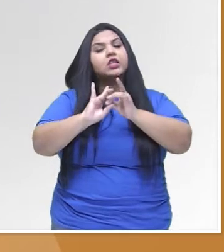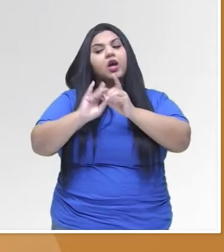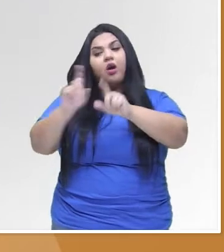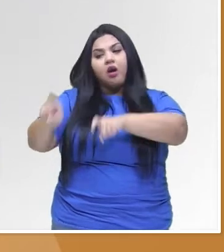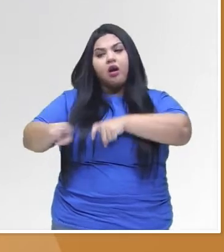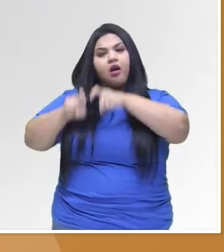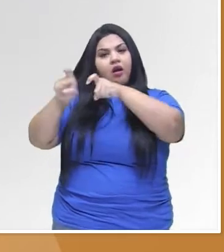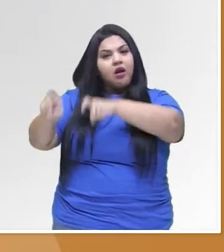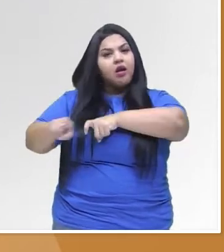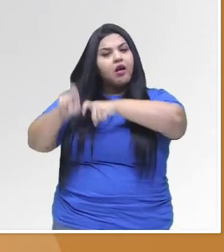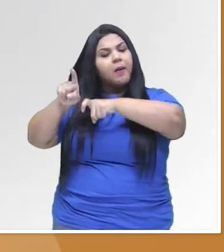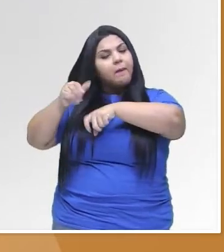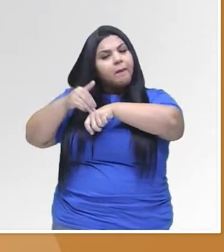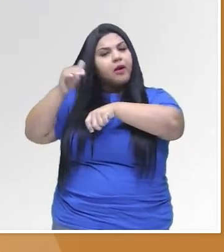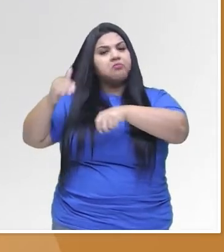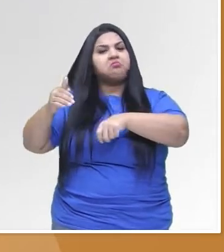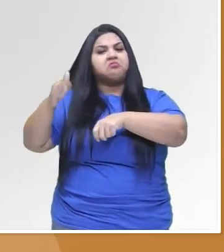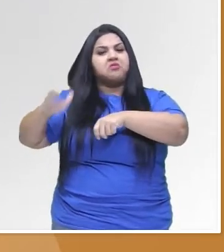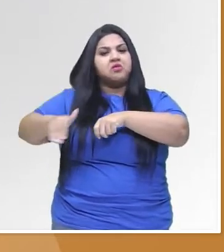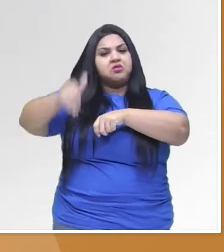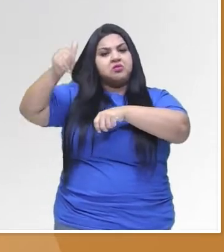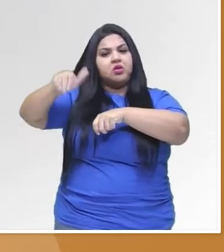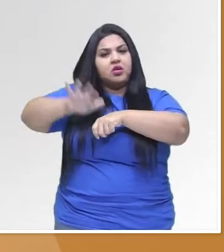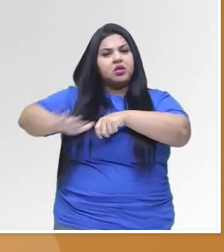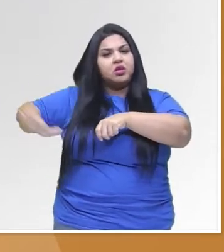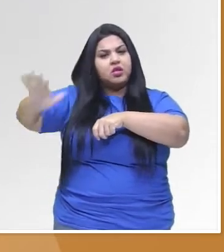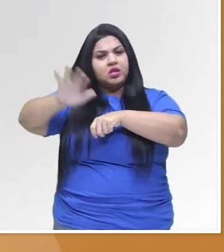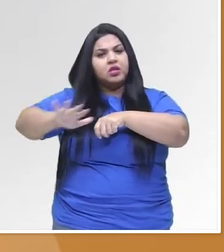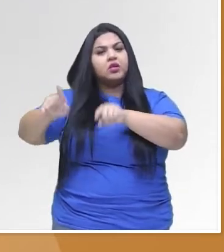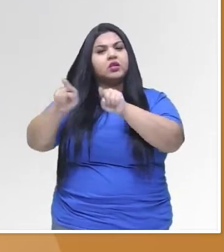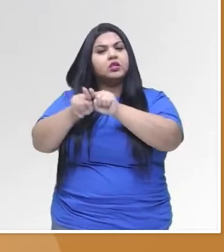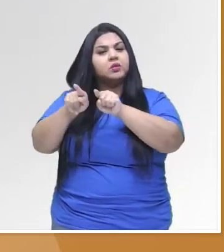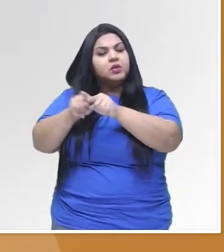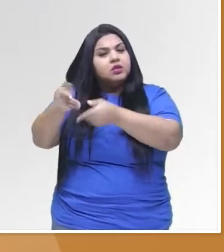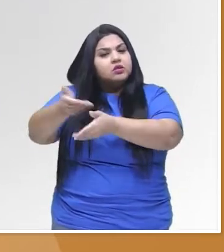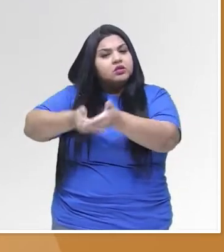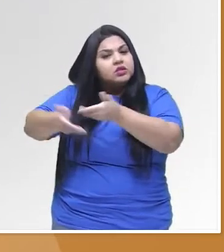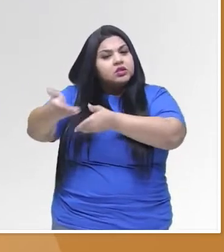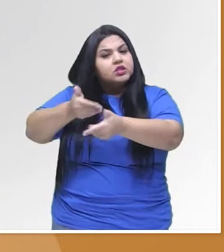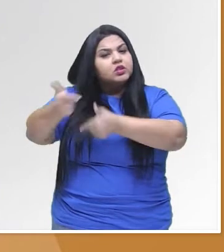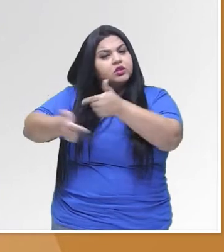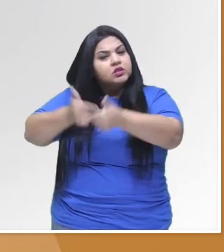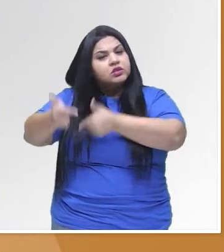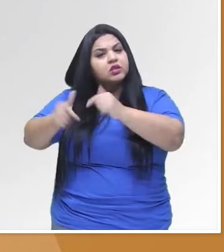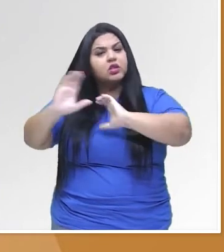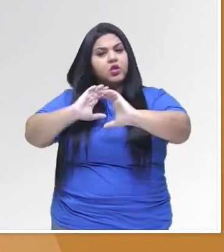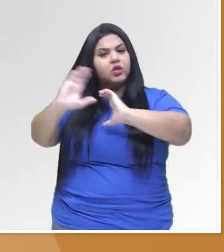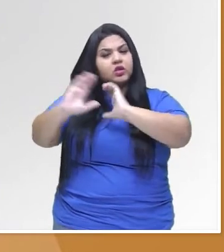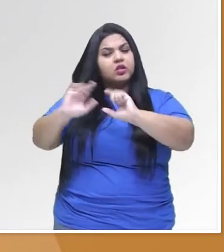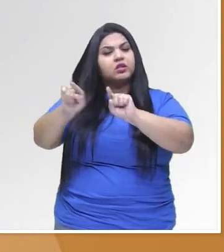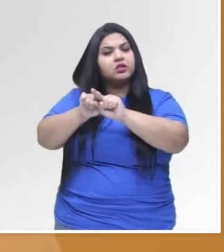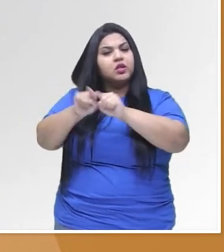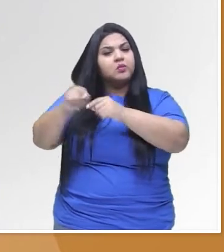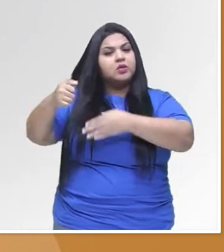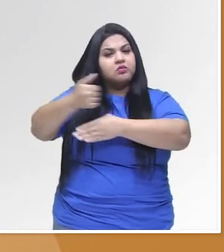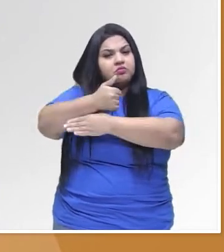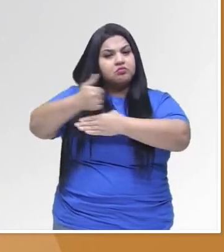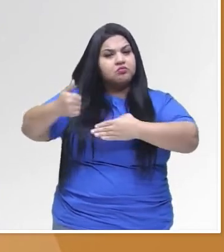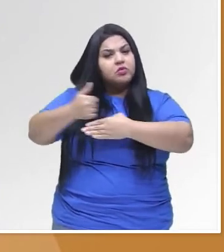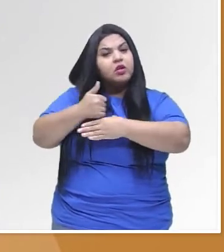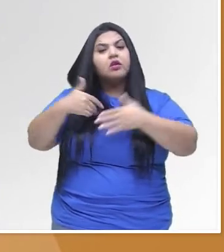da região e a mais densa rede de serviços, comunicações e transportes,